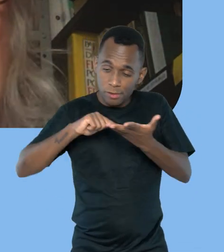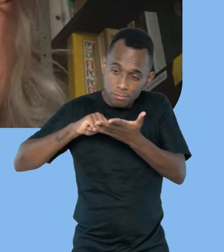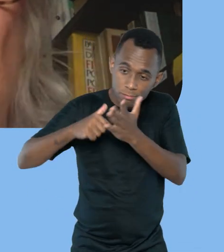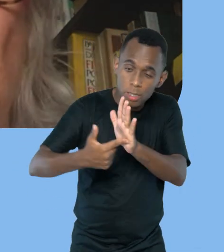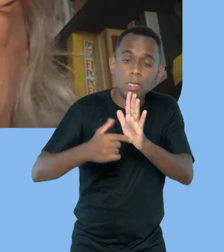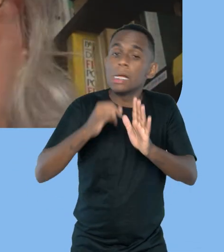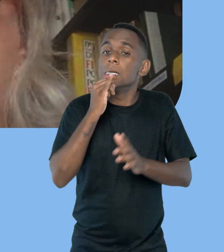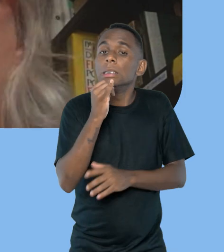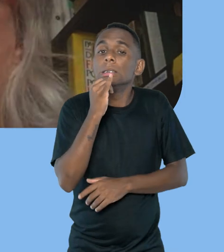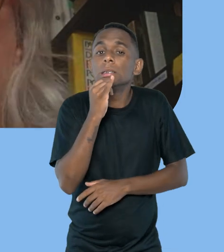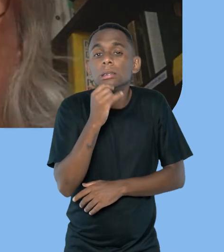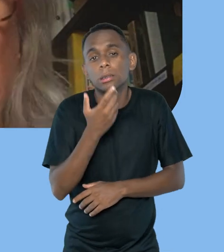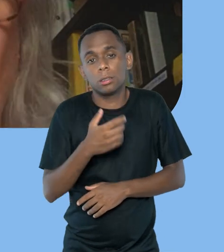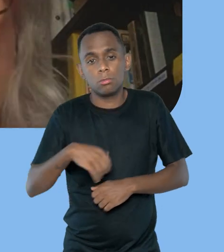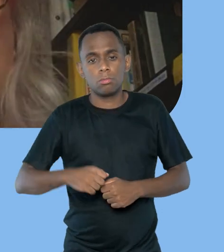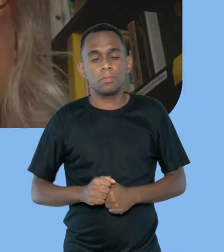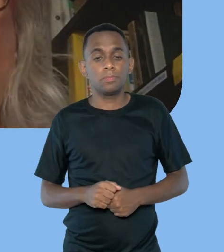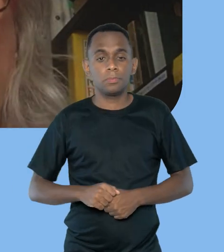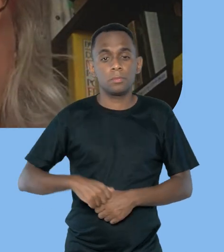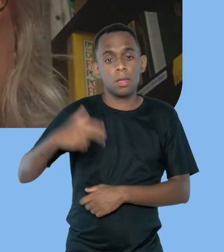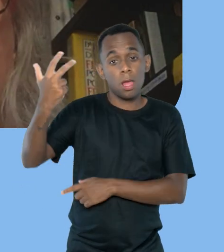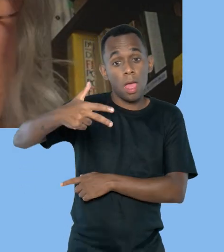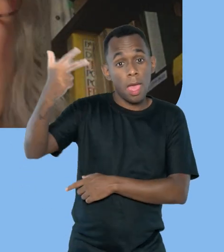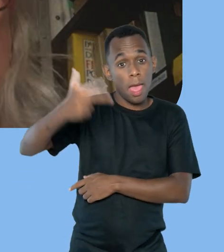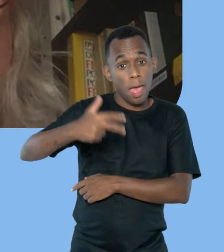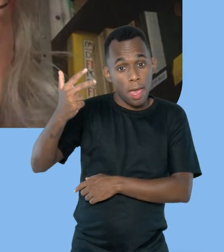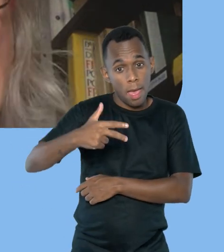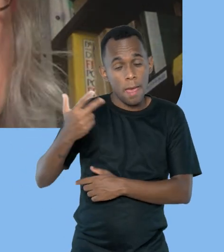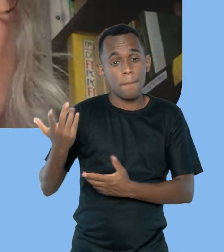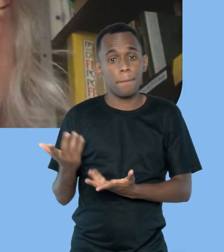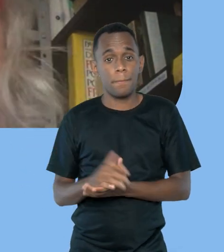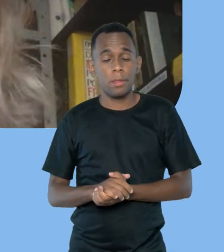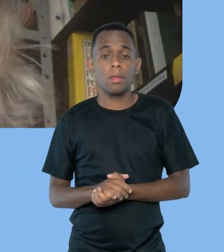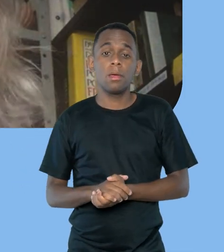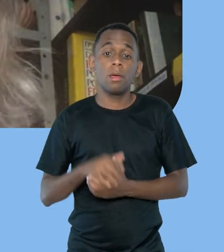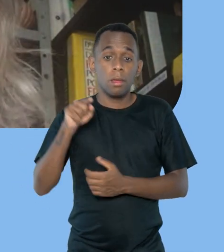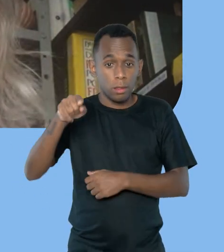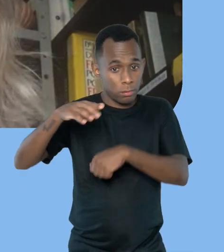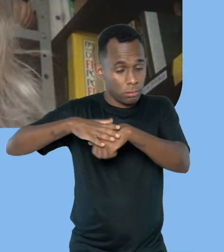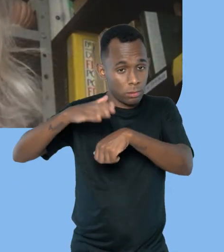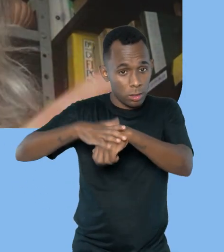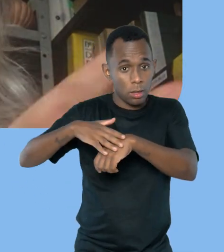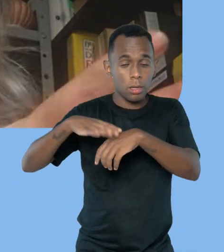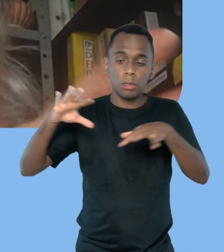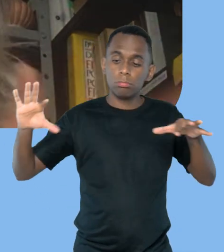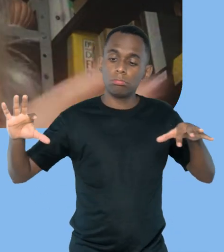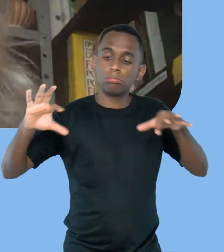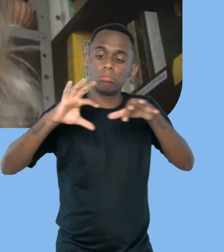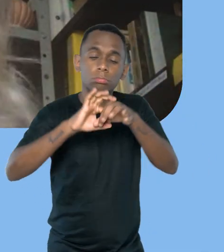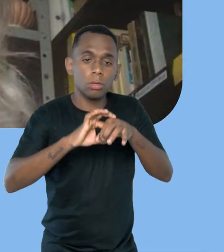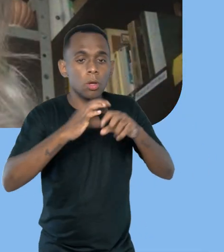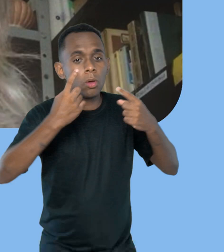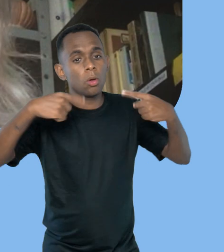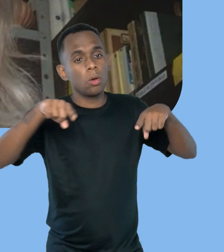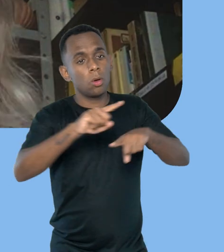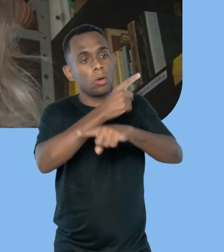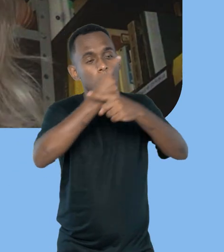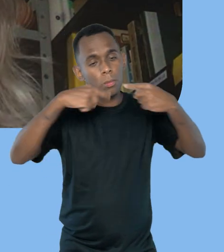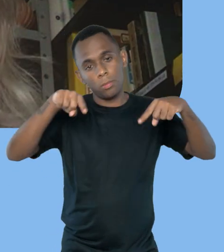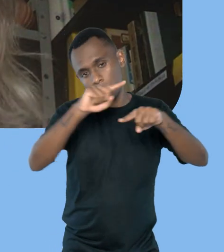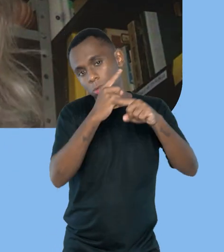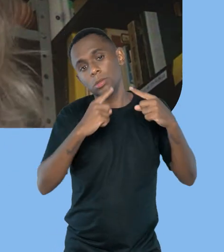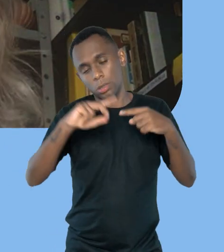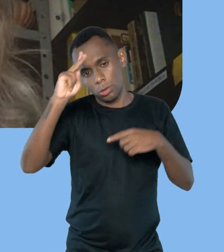Por exemplo, o rap, de alguma forma, ele conversa com as cantigas